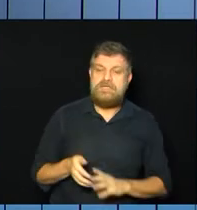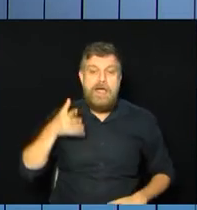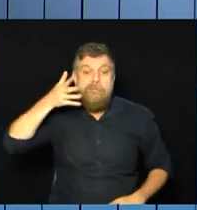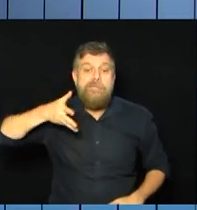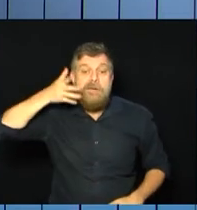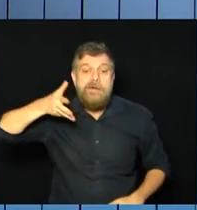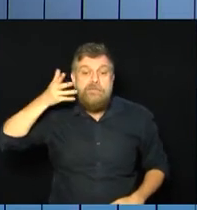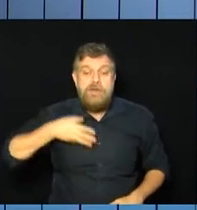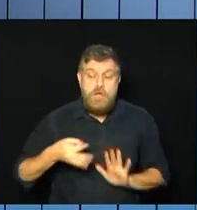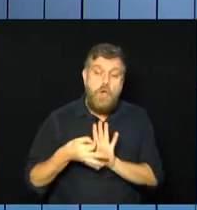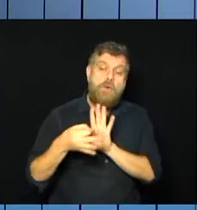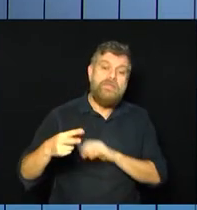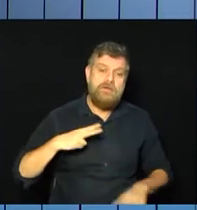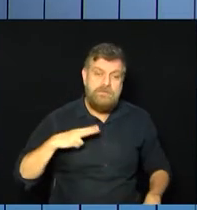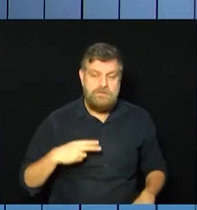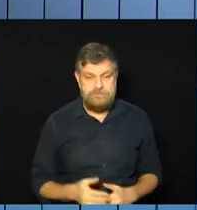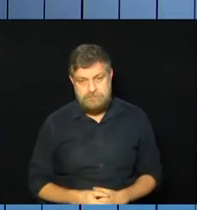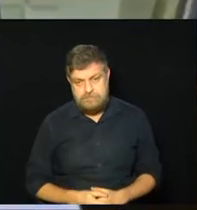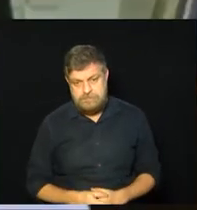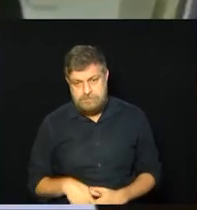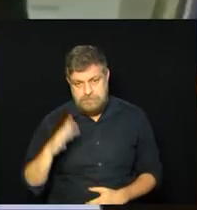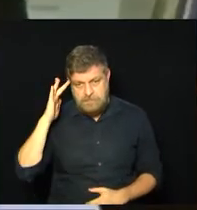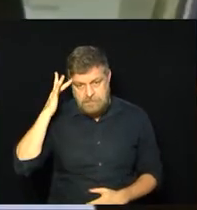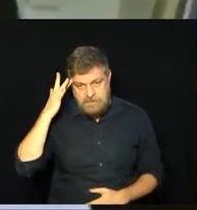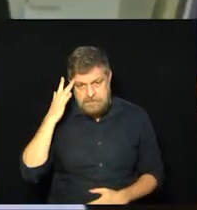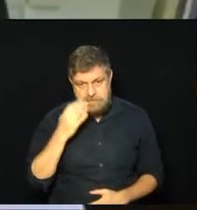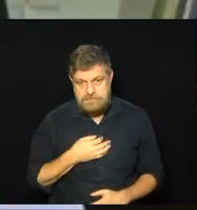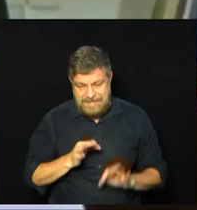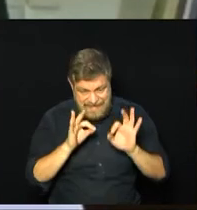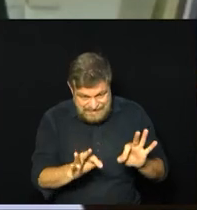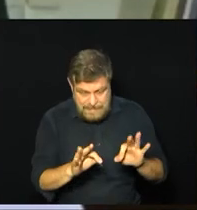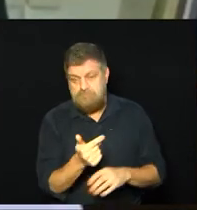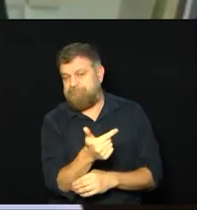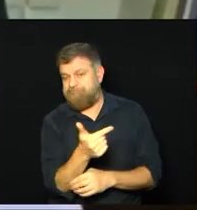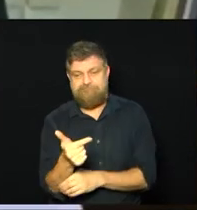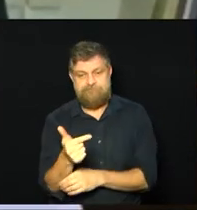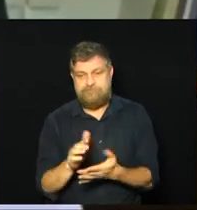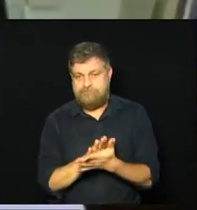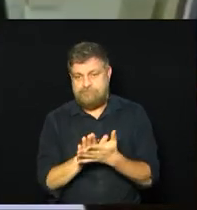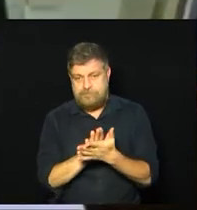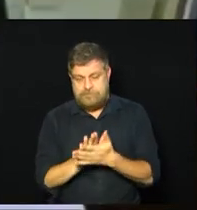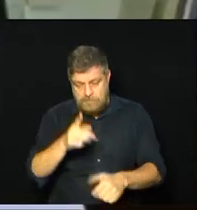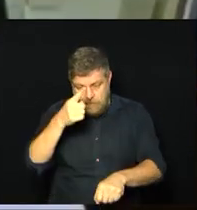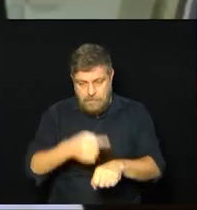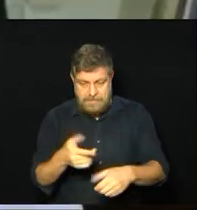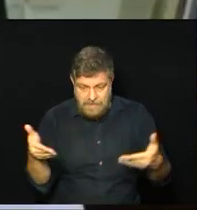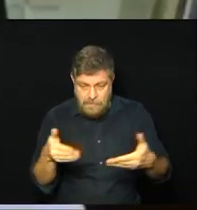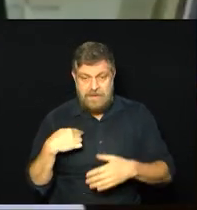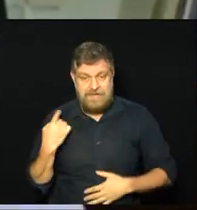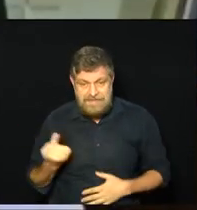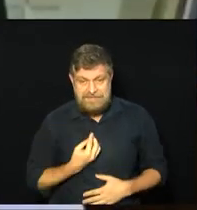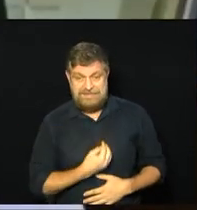discursos? Eu acho que não tem ciência exata para nada, né? Principalmente para um momento como esse, que a gente vive de